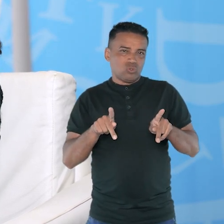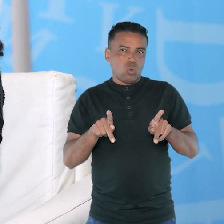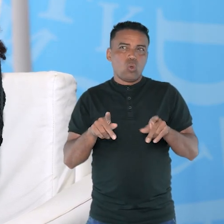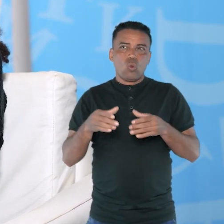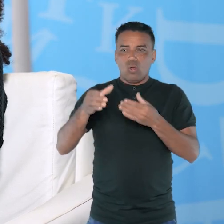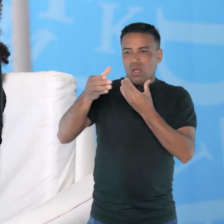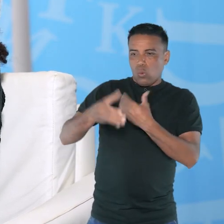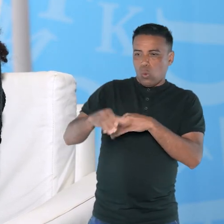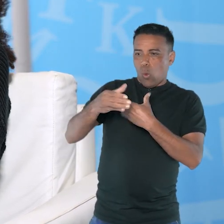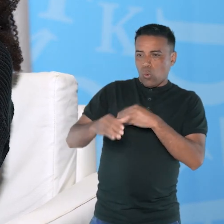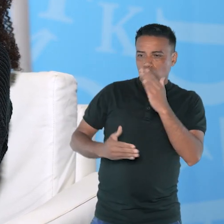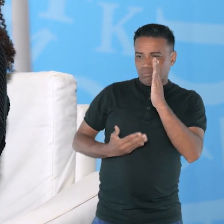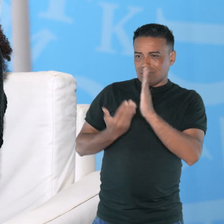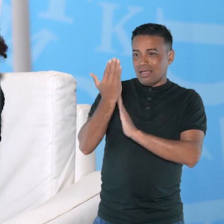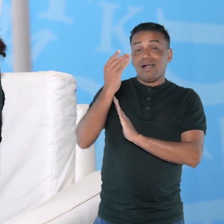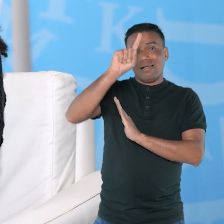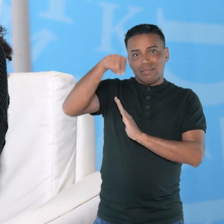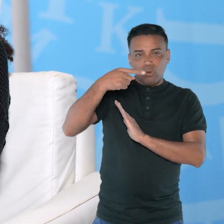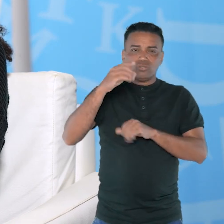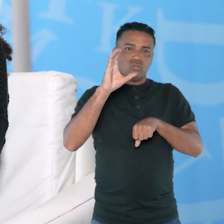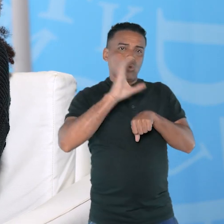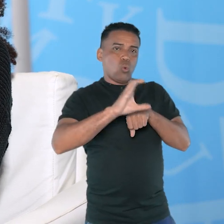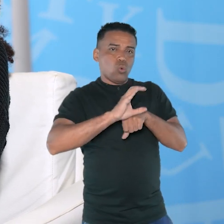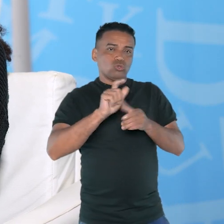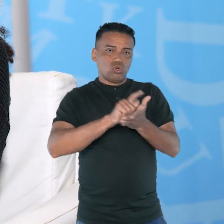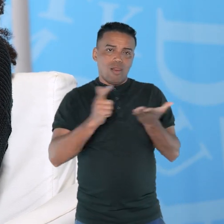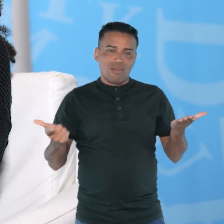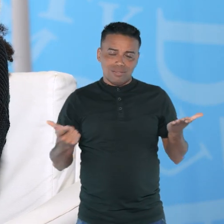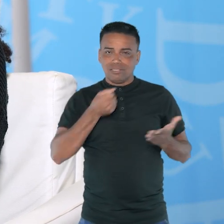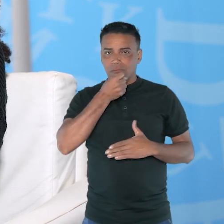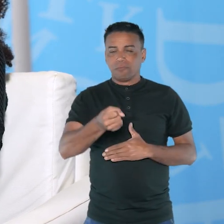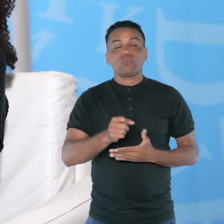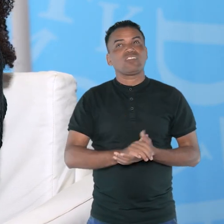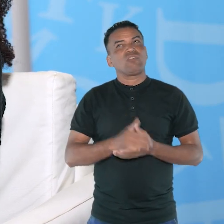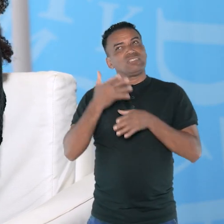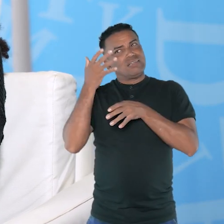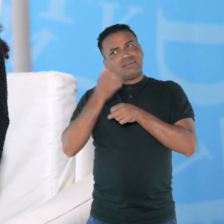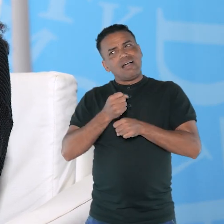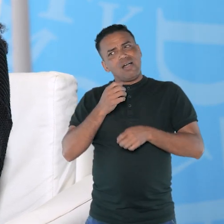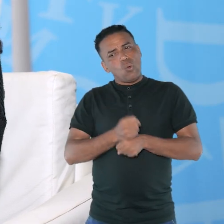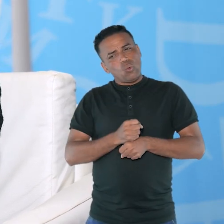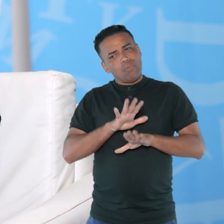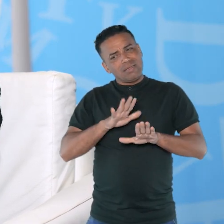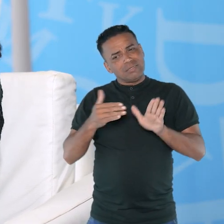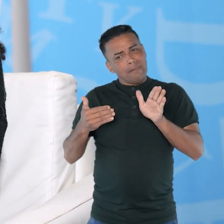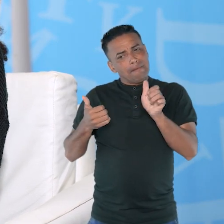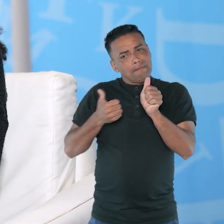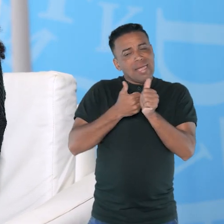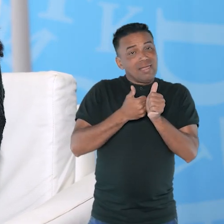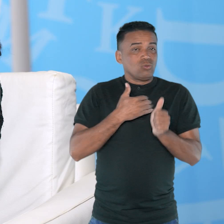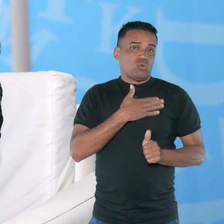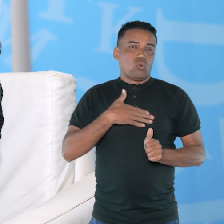no concurso. Depois eu faço jornalismo. Eu fui fazendo um cálculo, mas sempre muito perto da coisa que eu gostava,